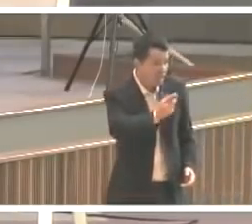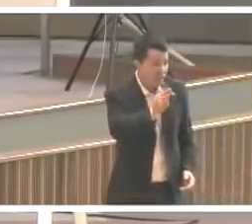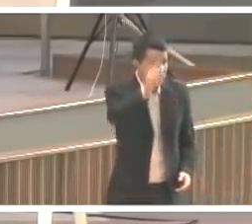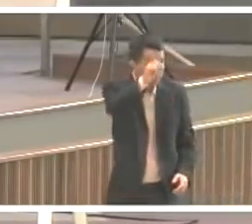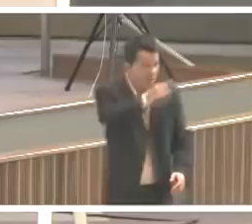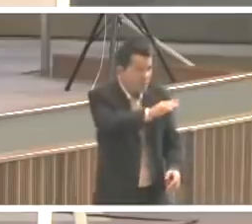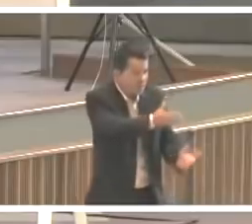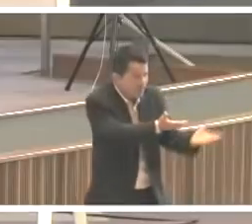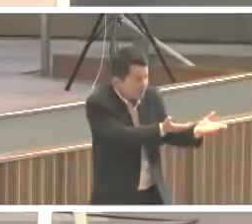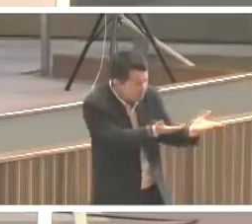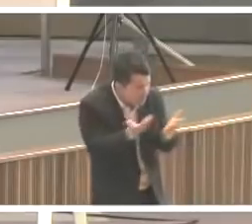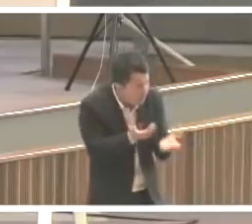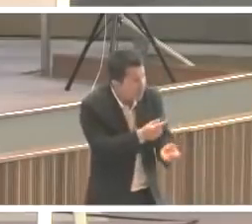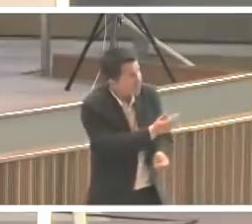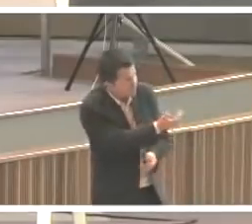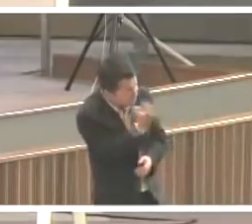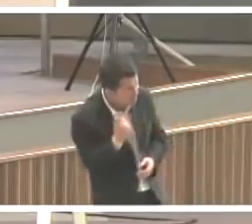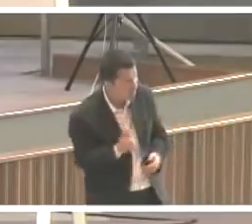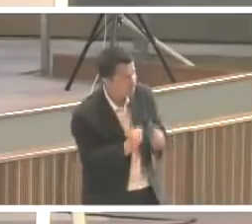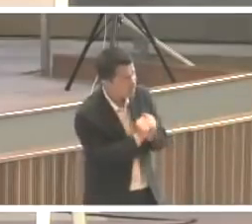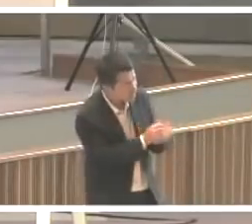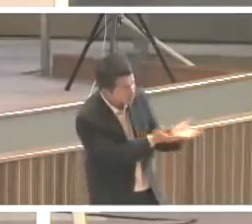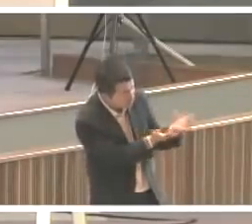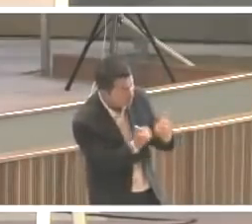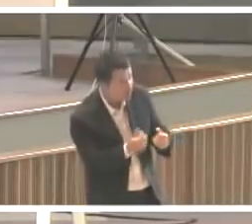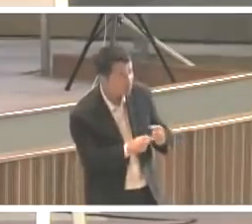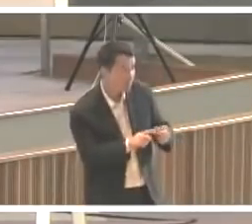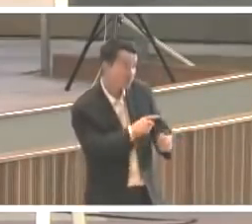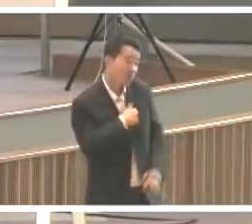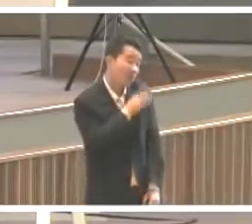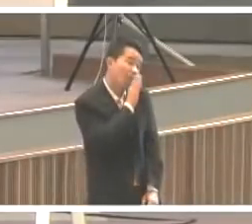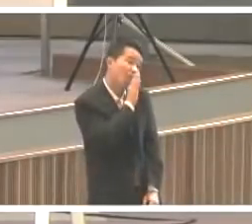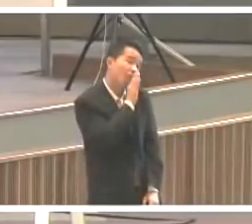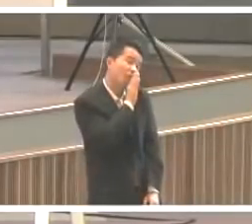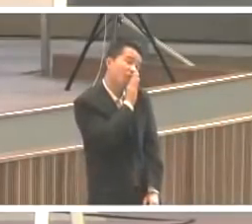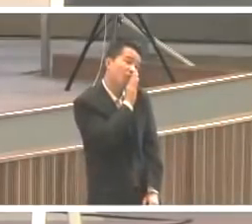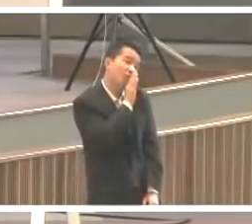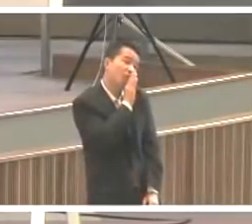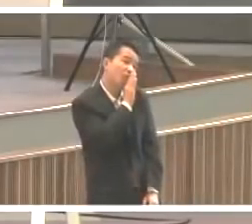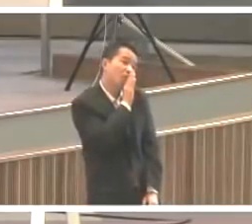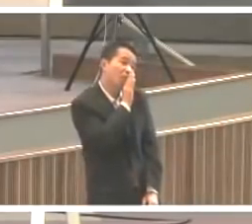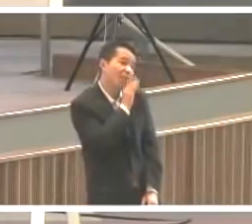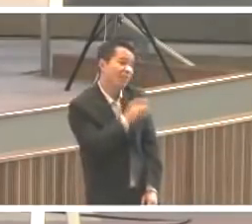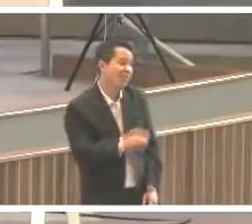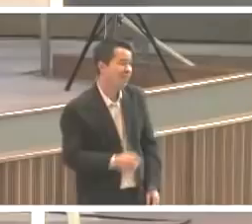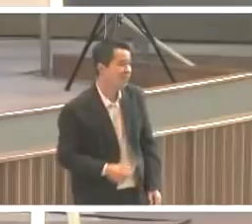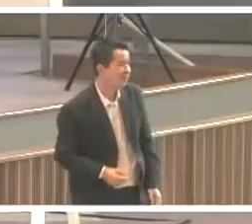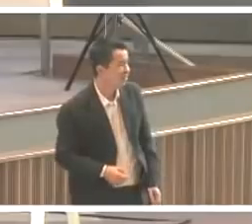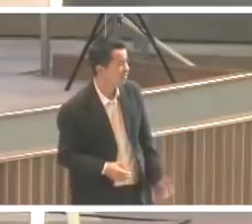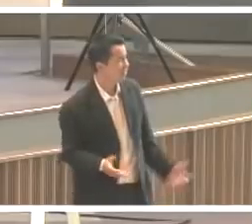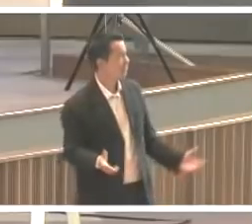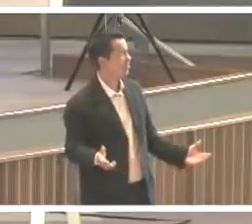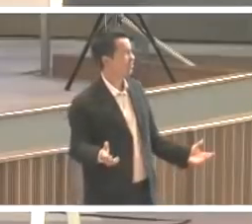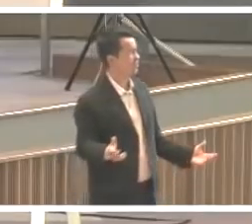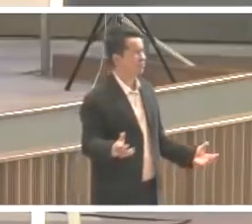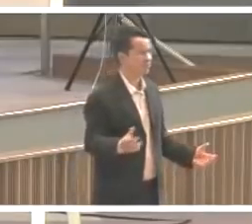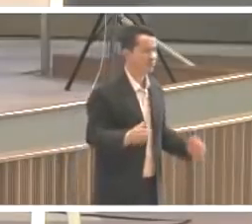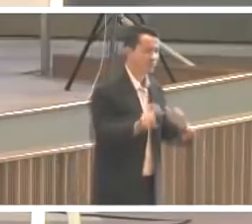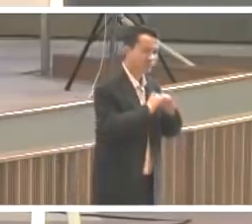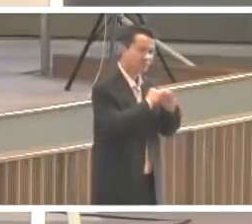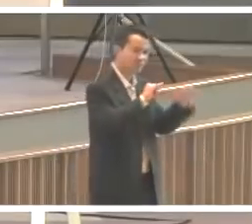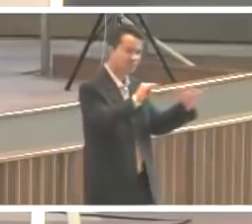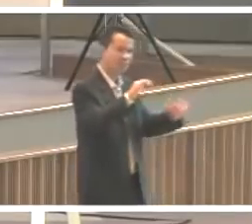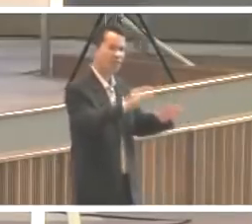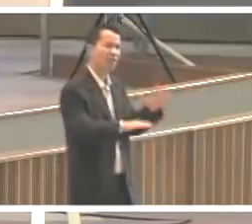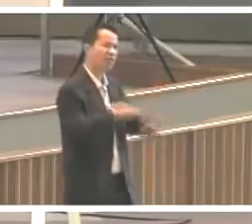mais significativas da nossa vida. É interessante porque para nós, muitas vezes a gente não percebe os